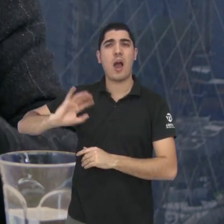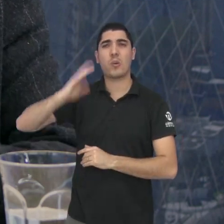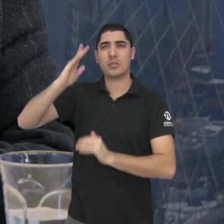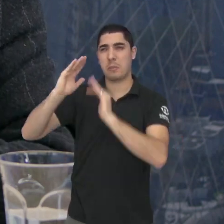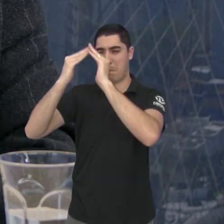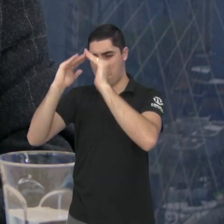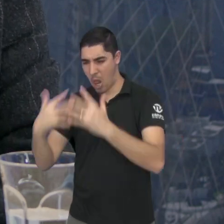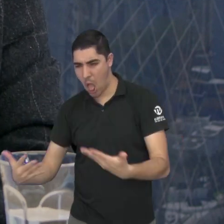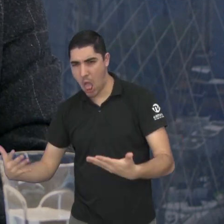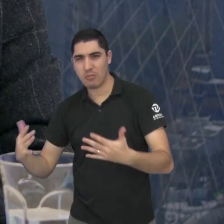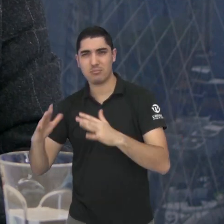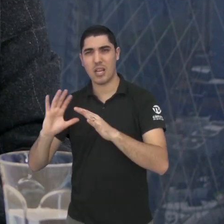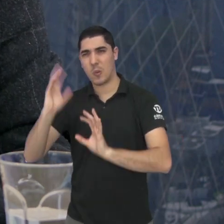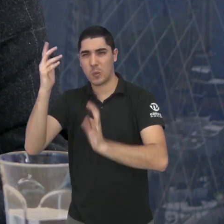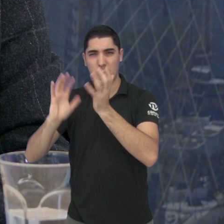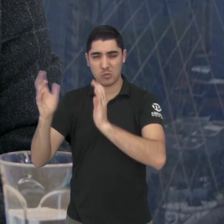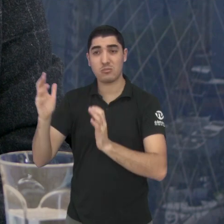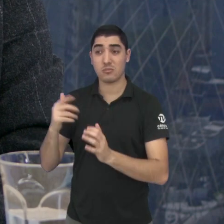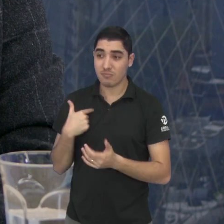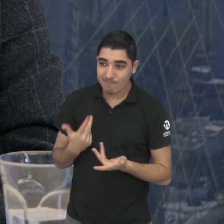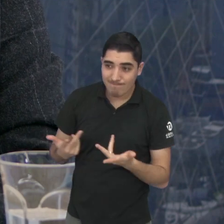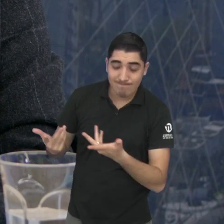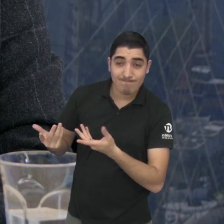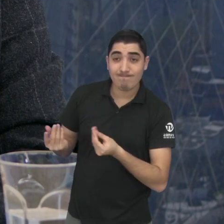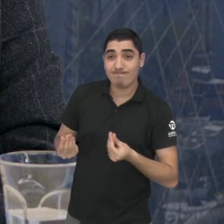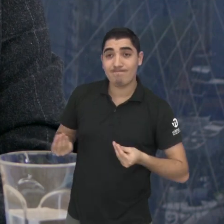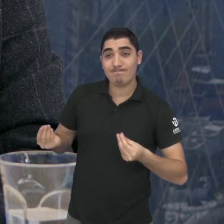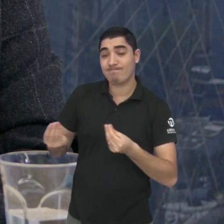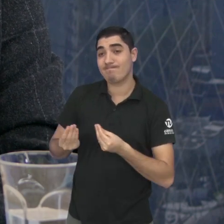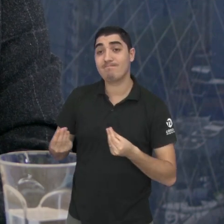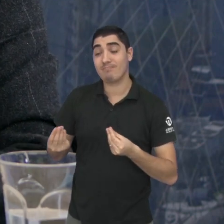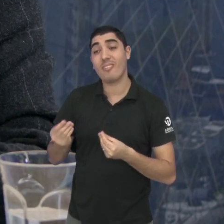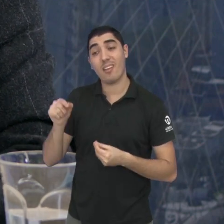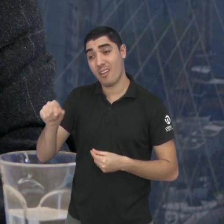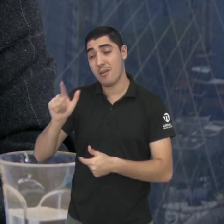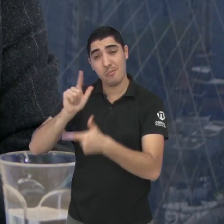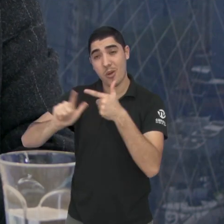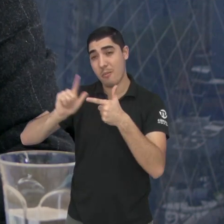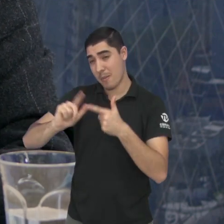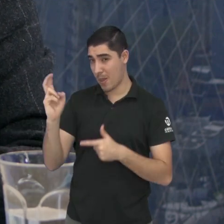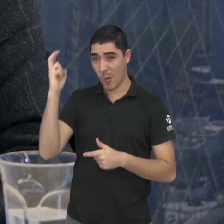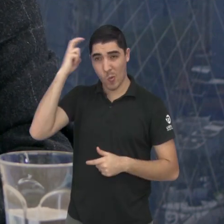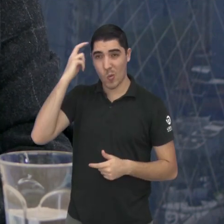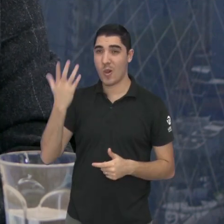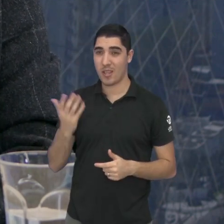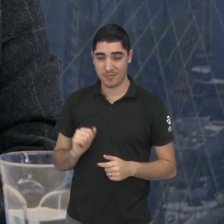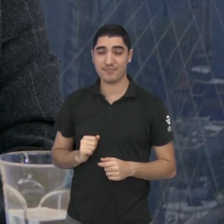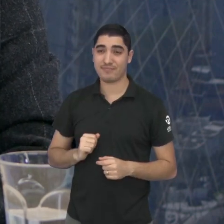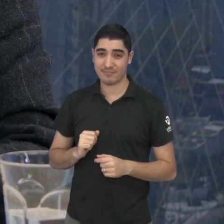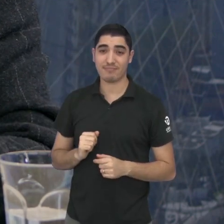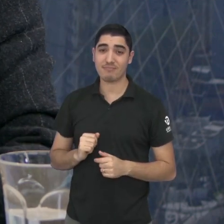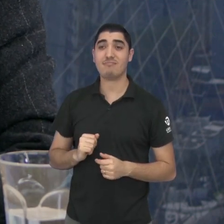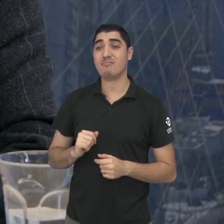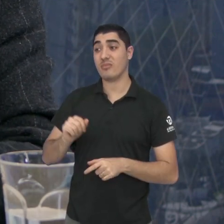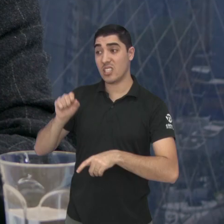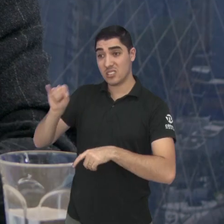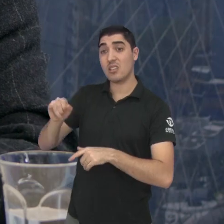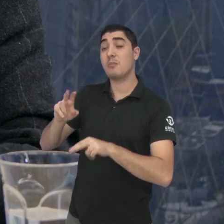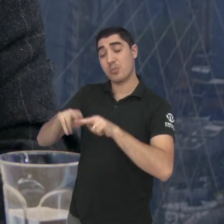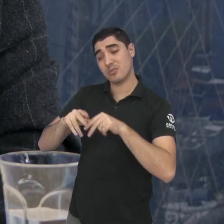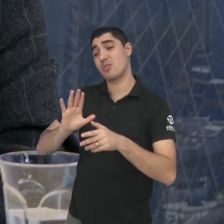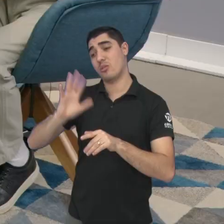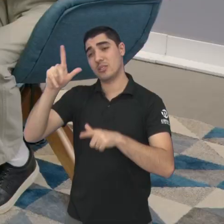lá em Petrópolis, isso tudo é questão de cultural. Se você tem educação, a pessoa acaba não fazendo isso. E a fome